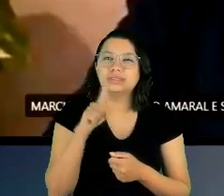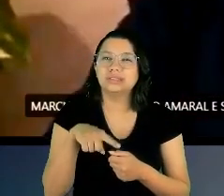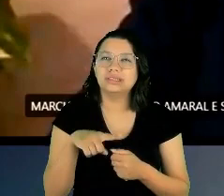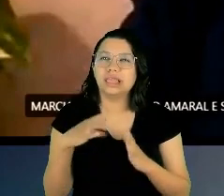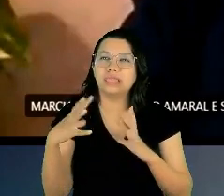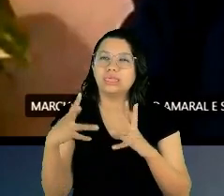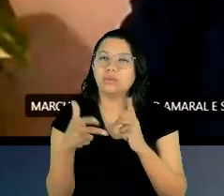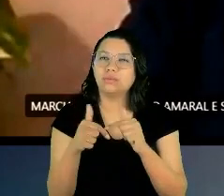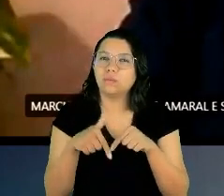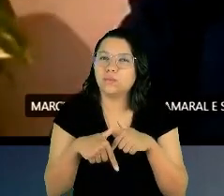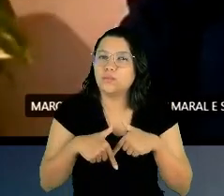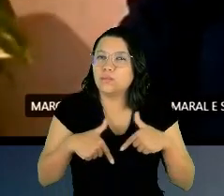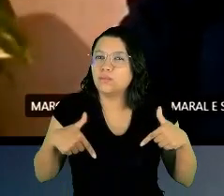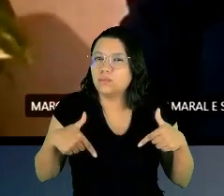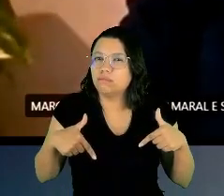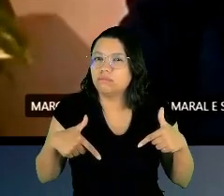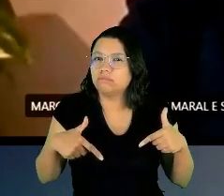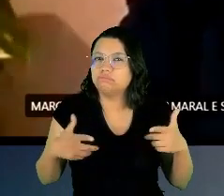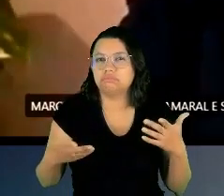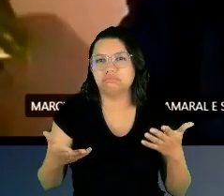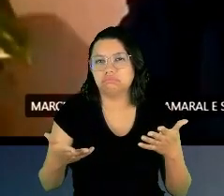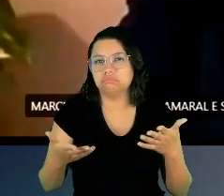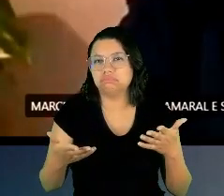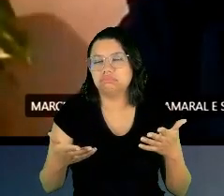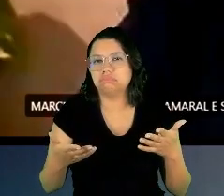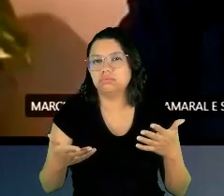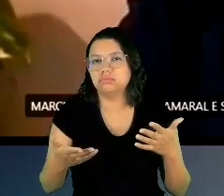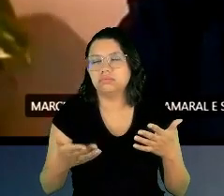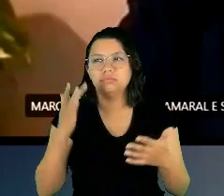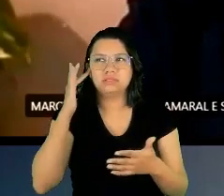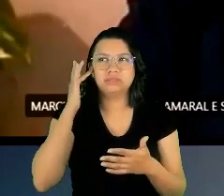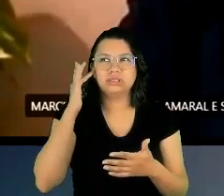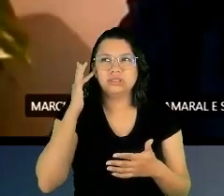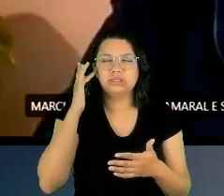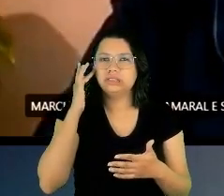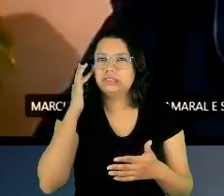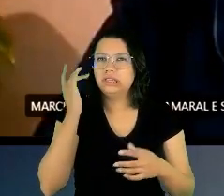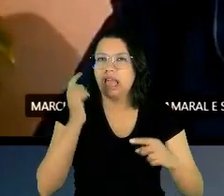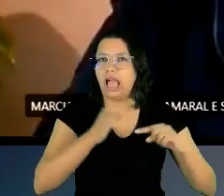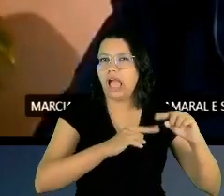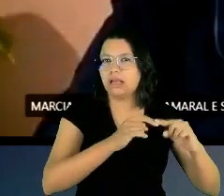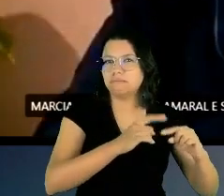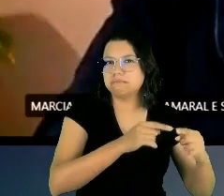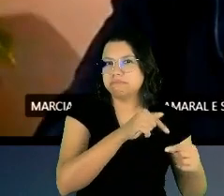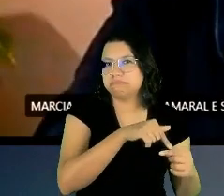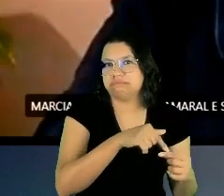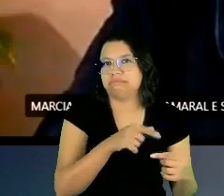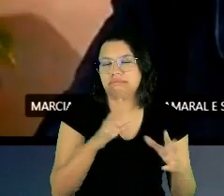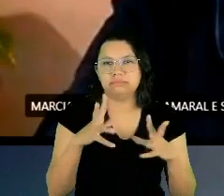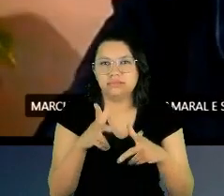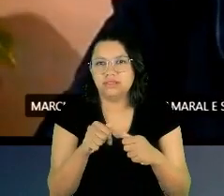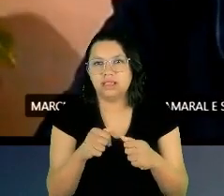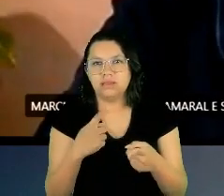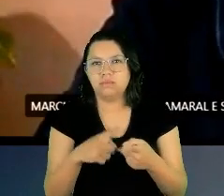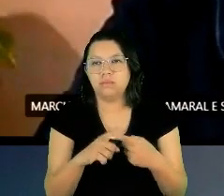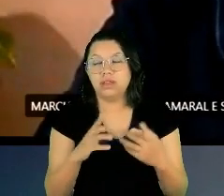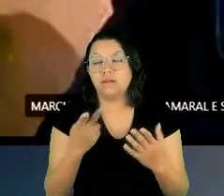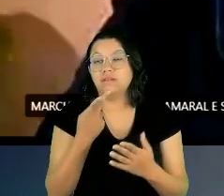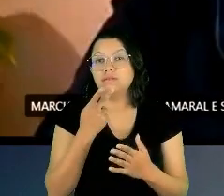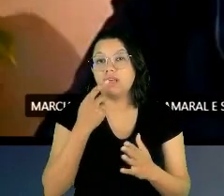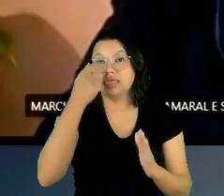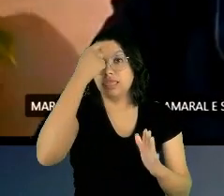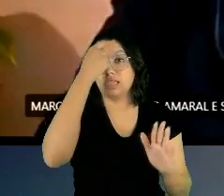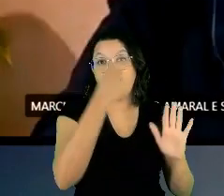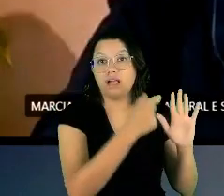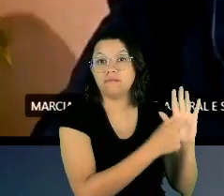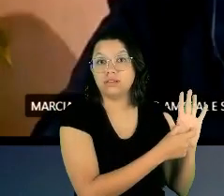É difícil a gente ser totalmente imparcial, né? Eu acho que nem a máquina é totalmente imparcial, porque quando a gente fala